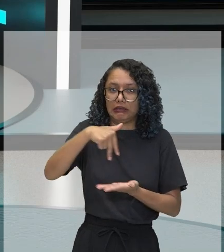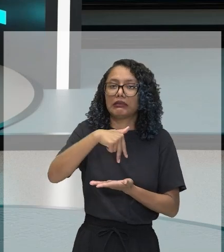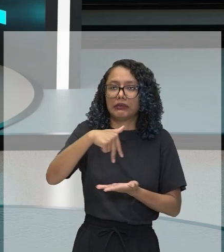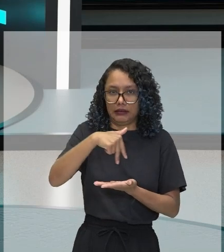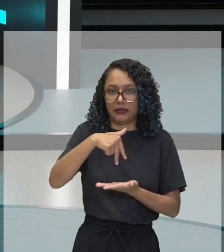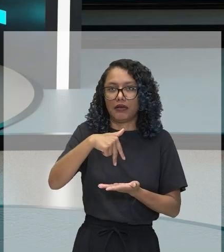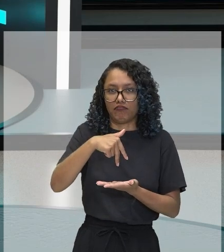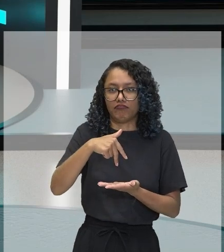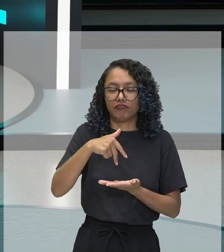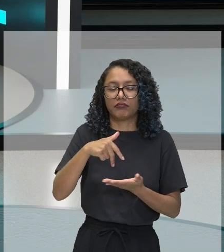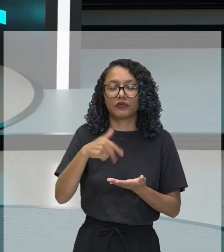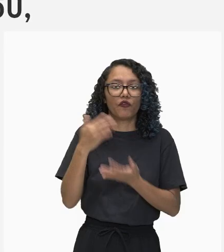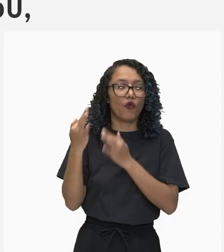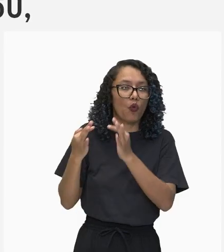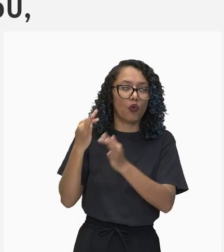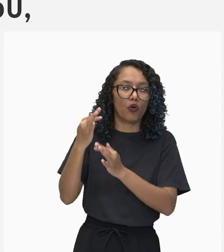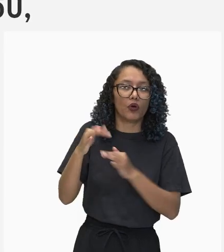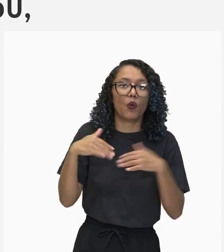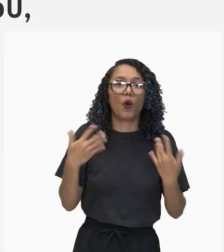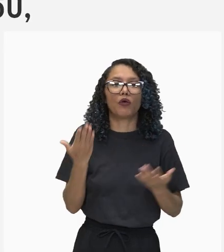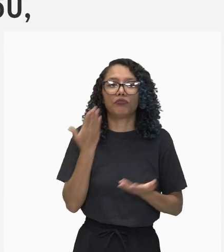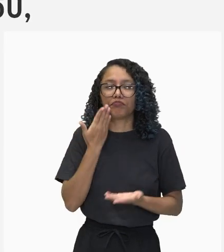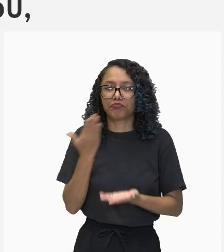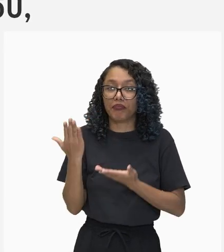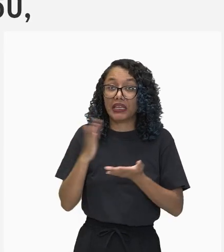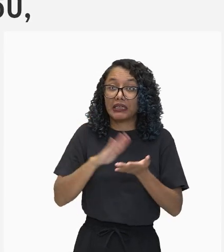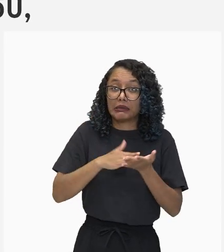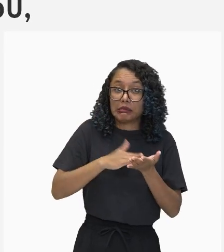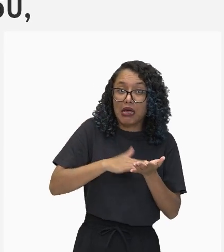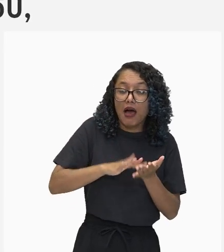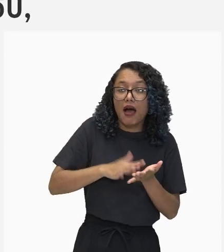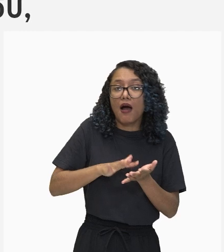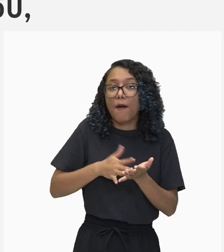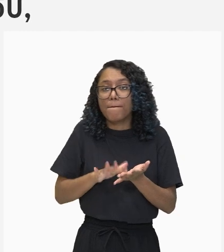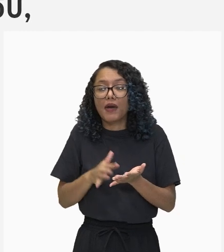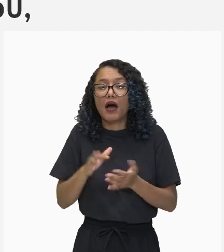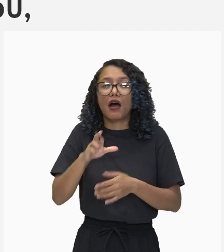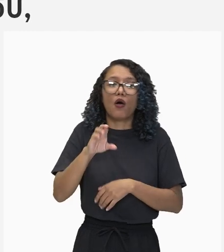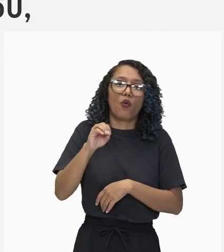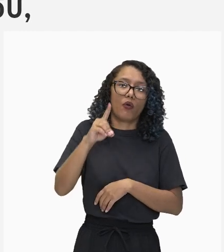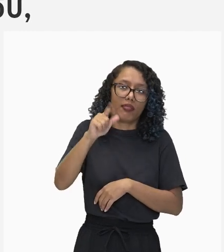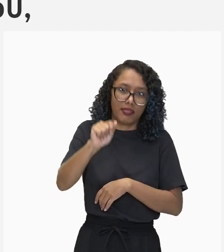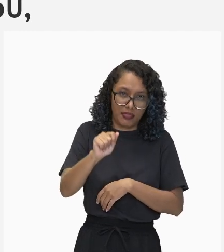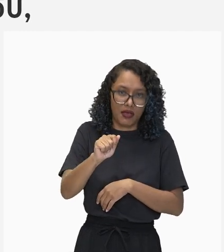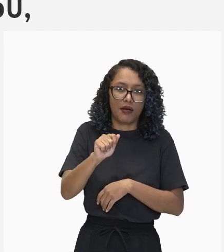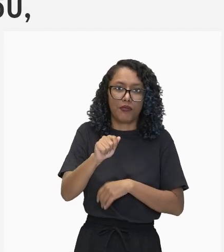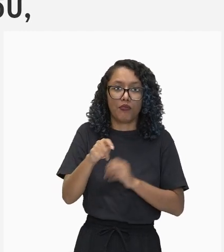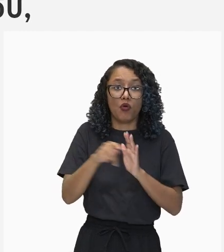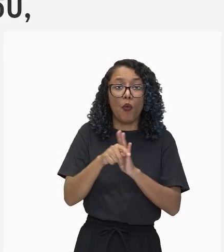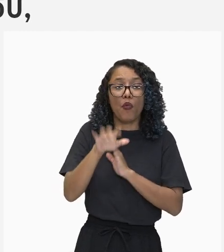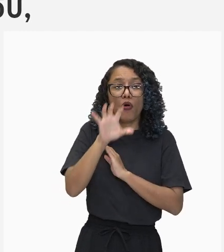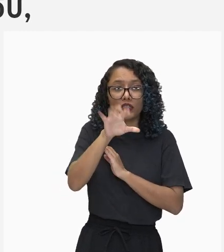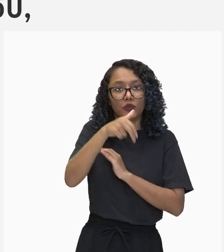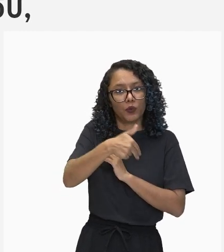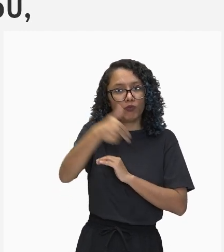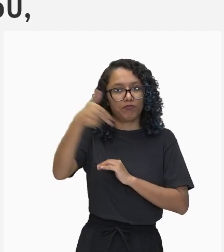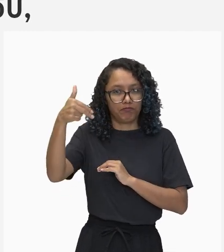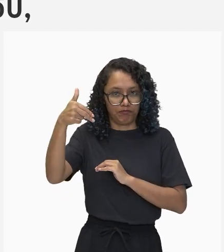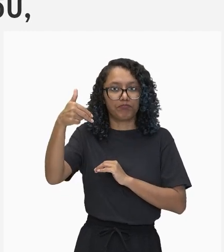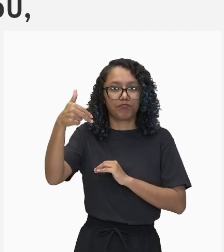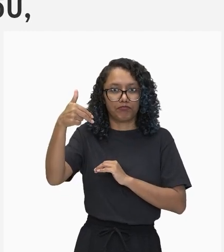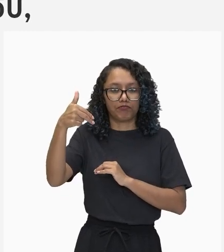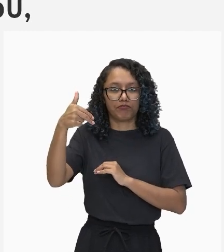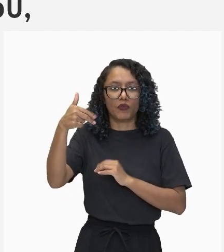Vamos falar para vocês sobre o samba de roda. Bem, o samba de roda da região nordeste da